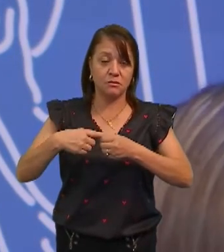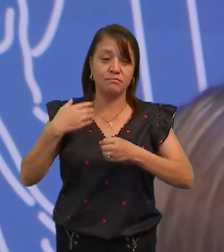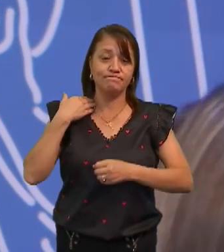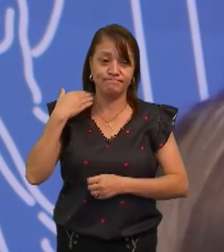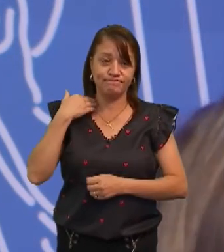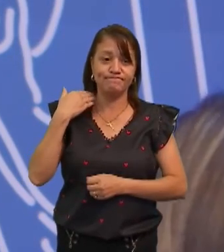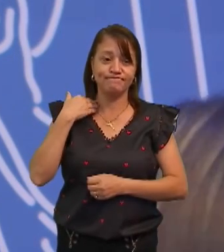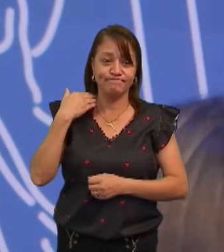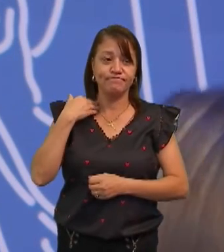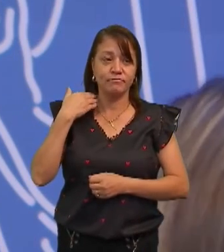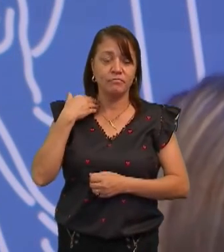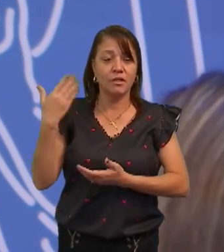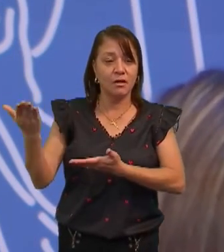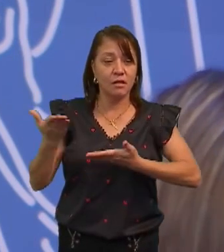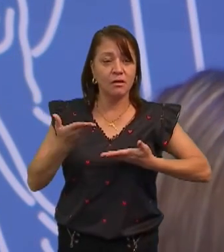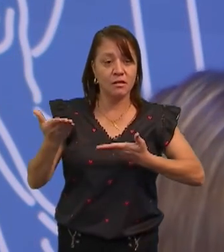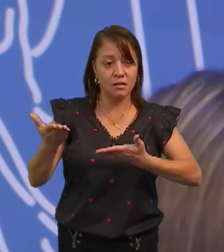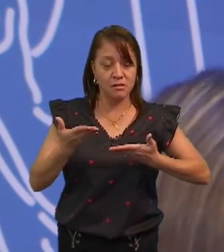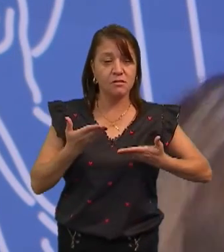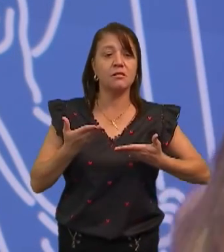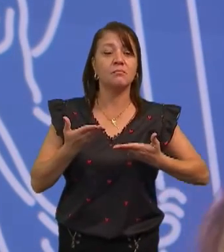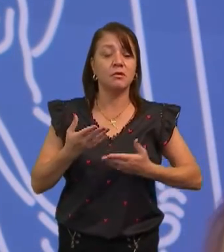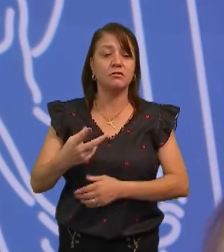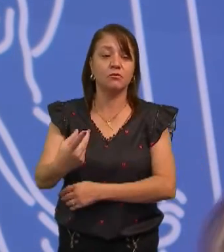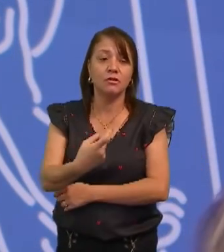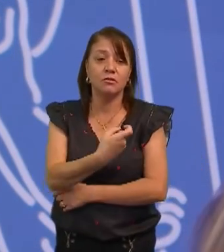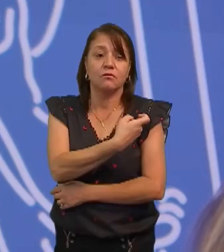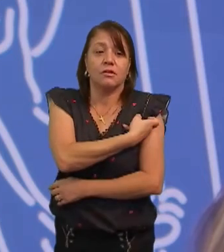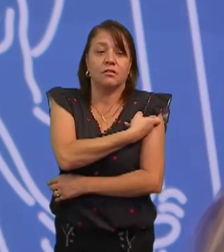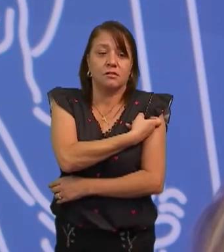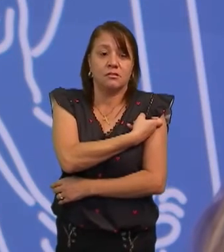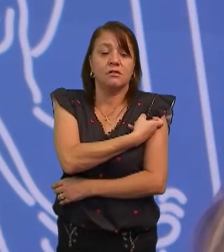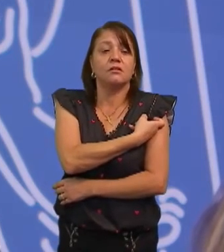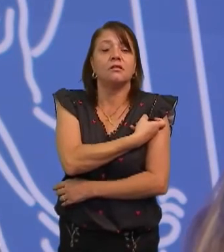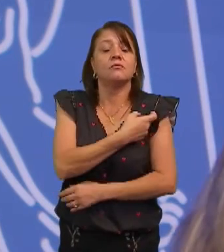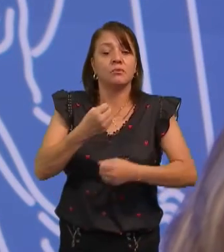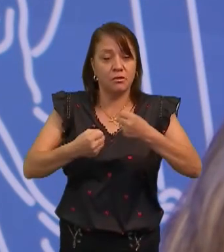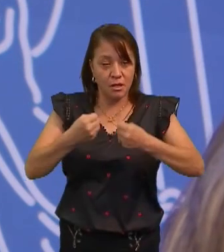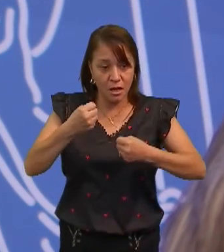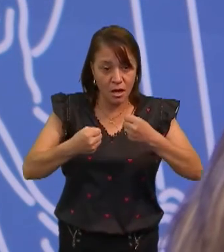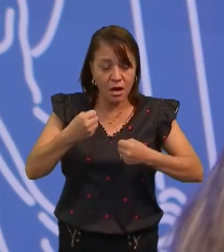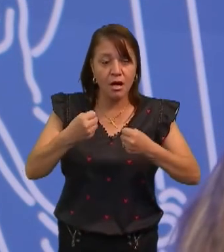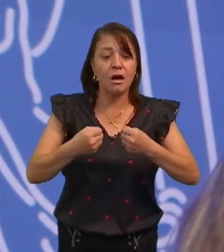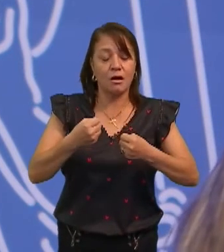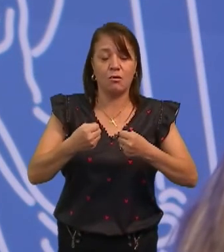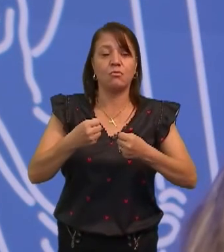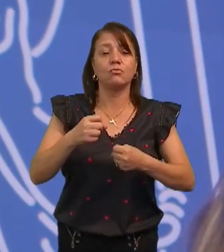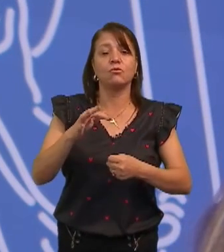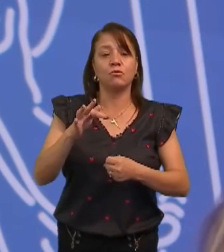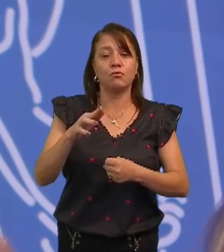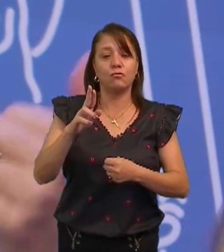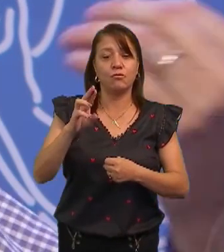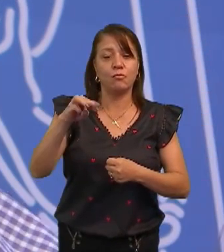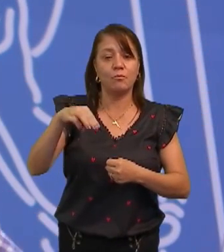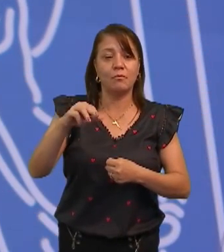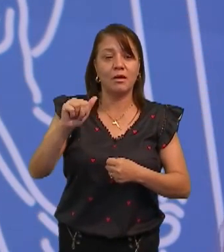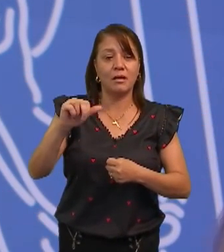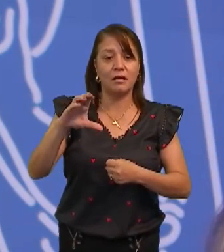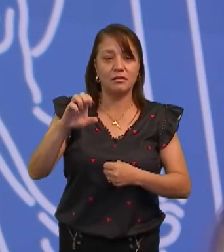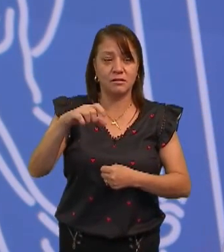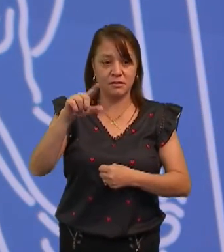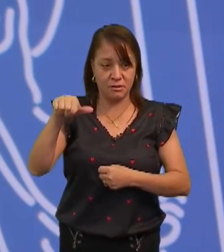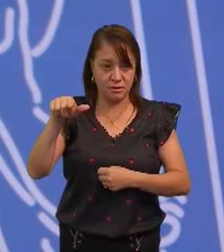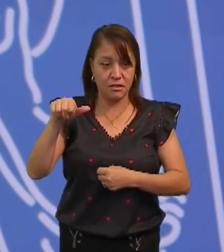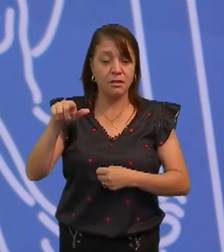recebendo né Eh situações de vacina recebendo o carro e fumacê também que vem do Governo do Estado de Minas Gerais sempre